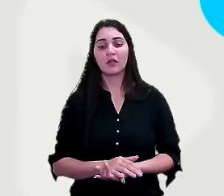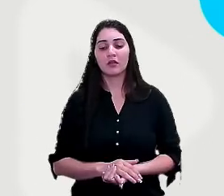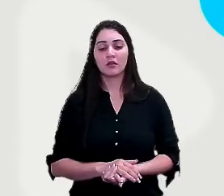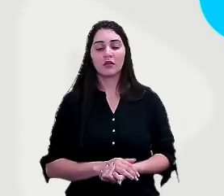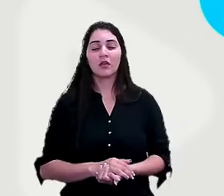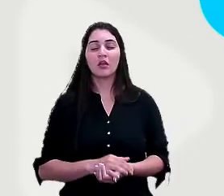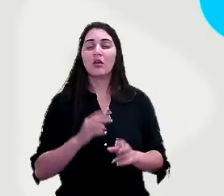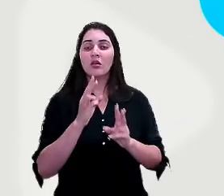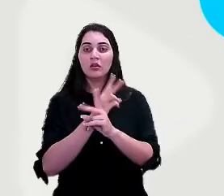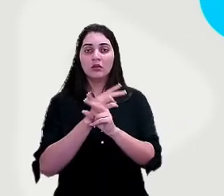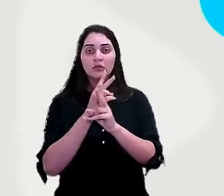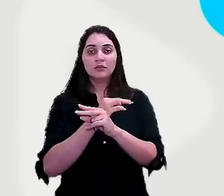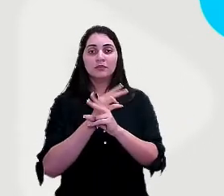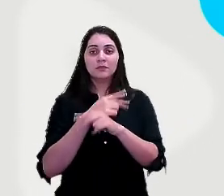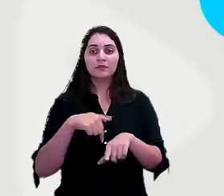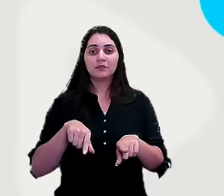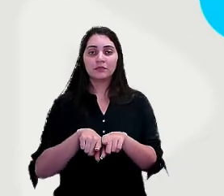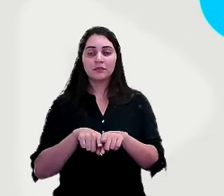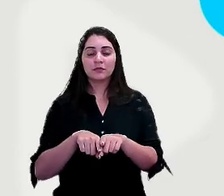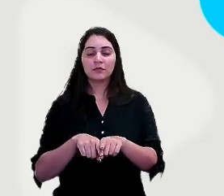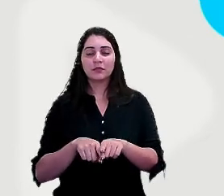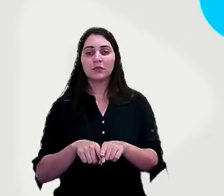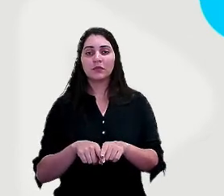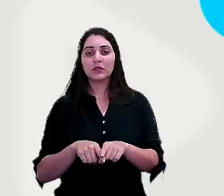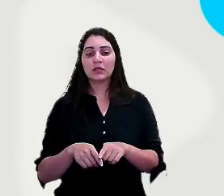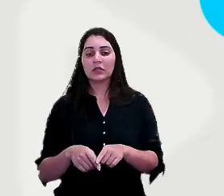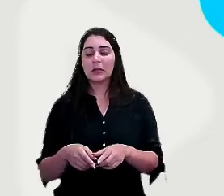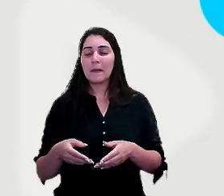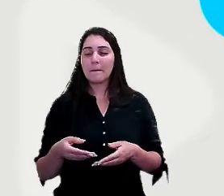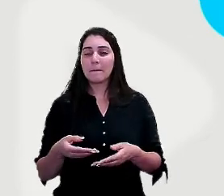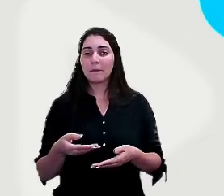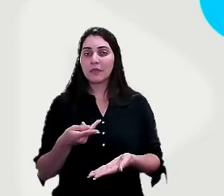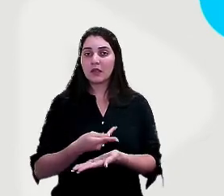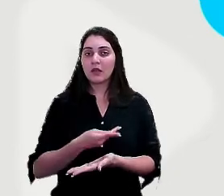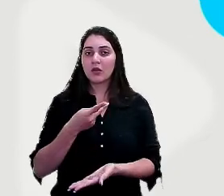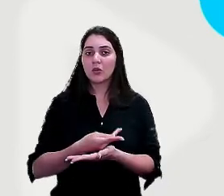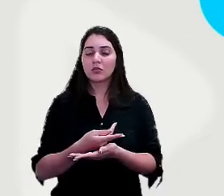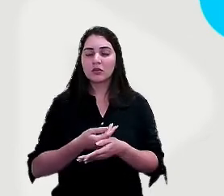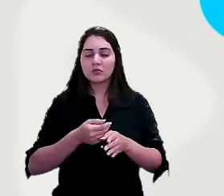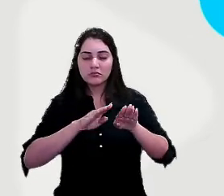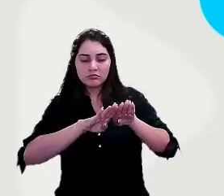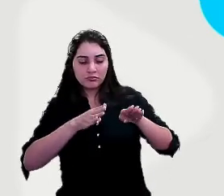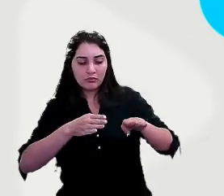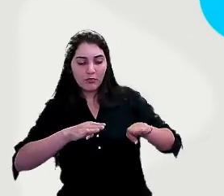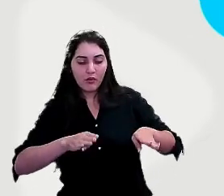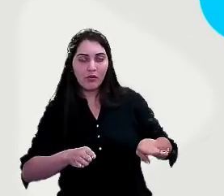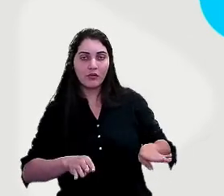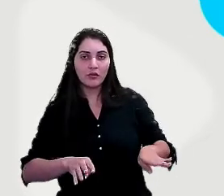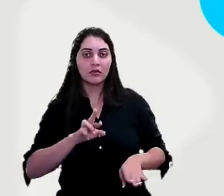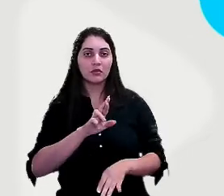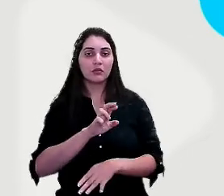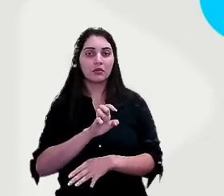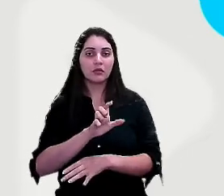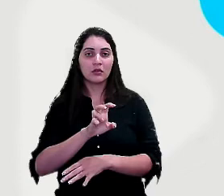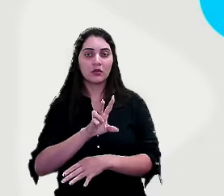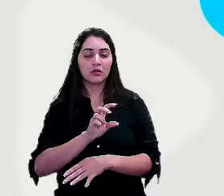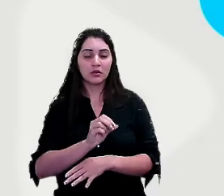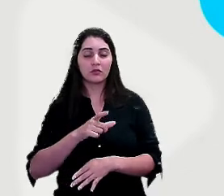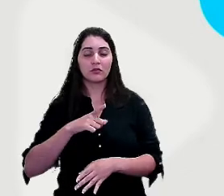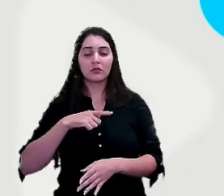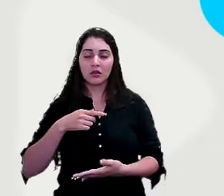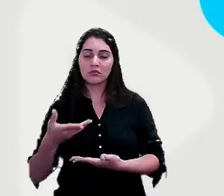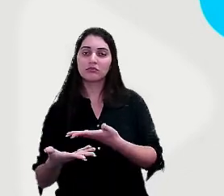o vento também ele acaba modelando de forma significativa o relevo, tendo grande participação,